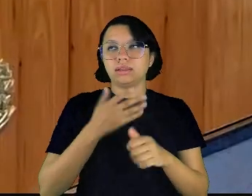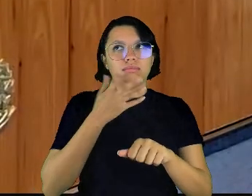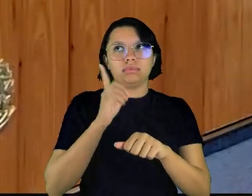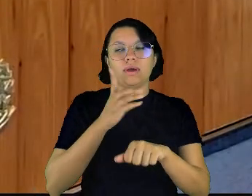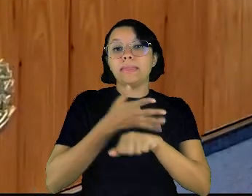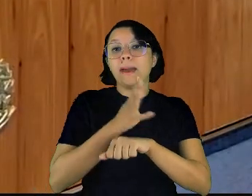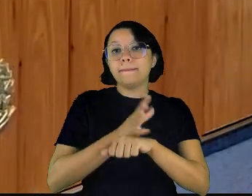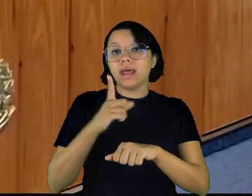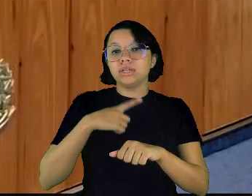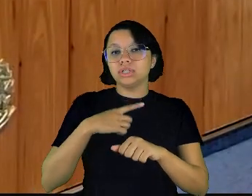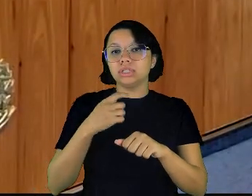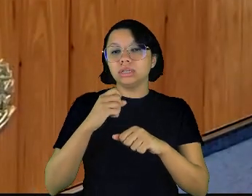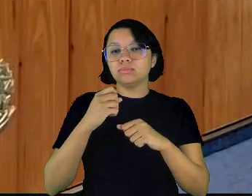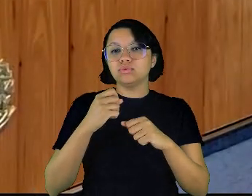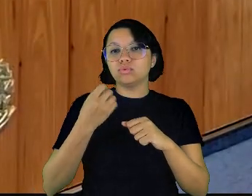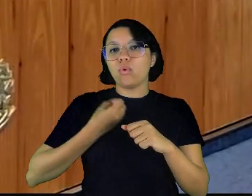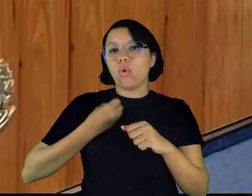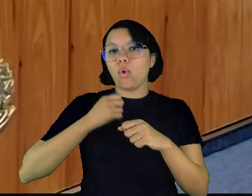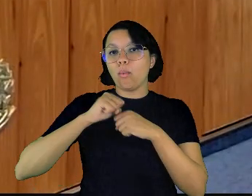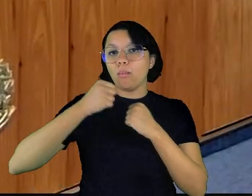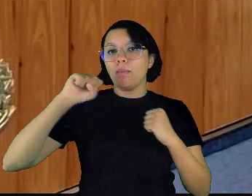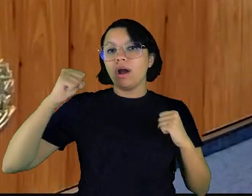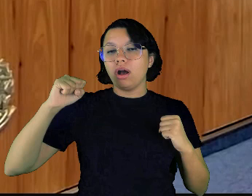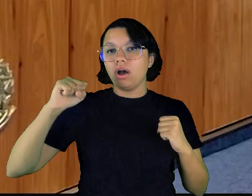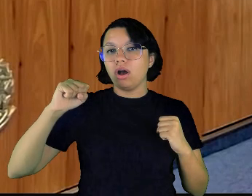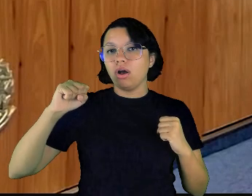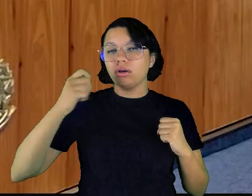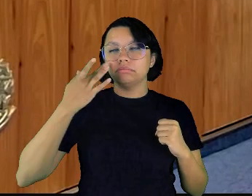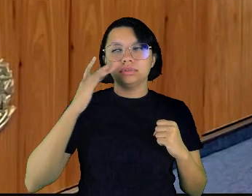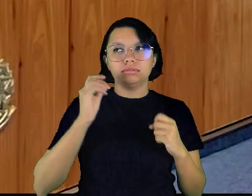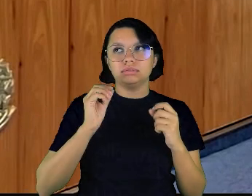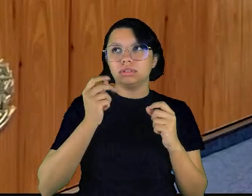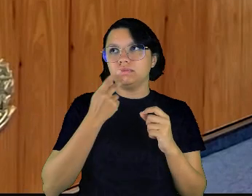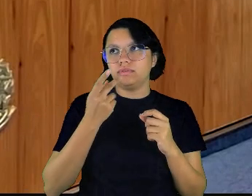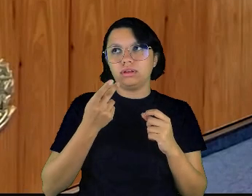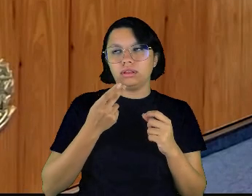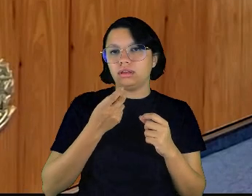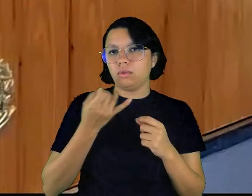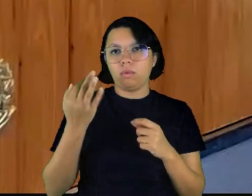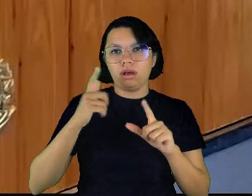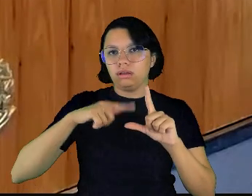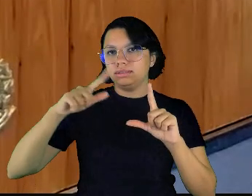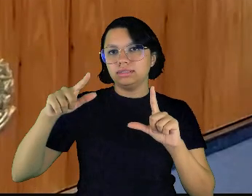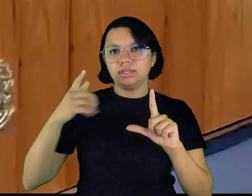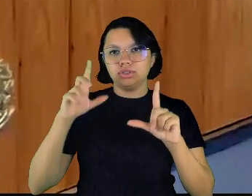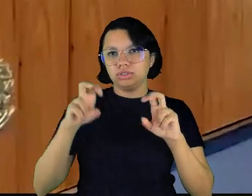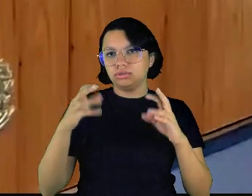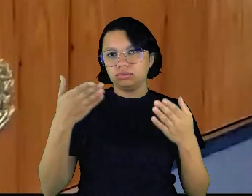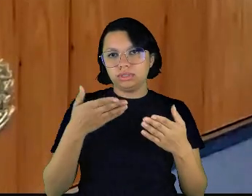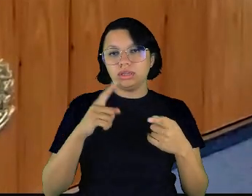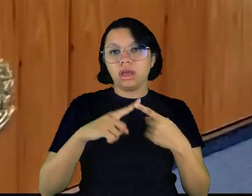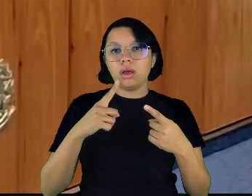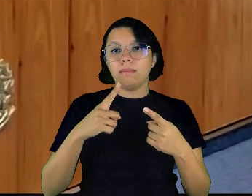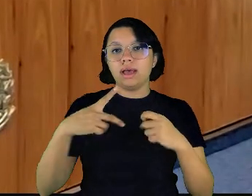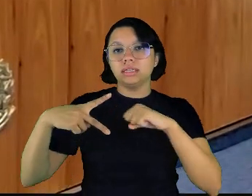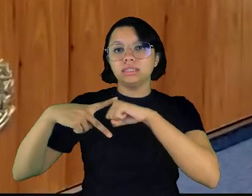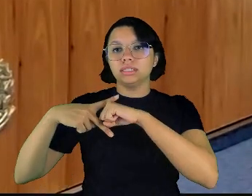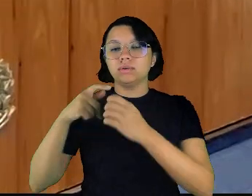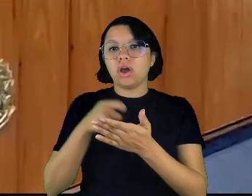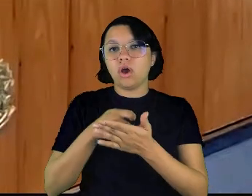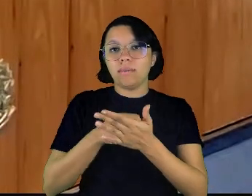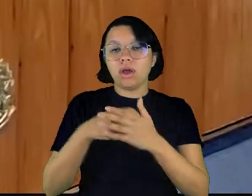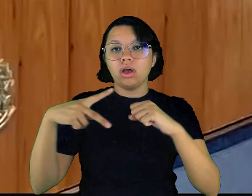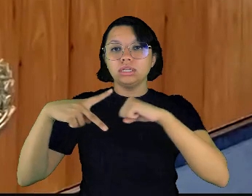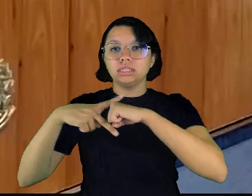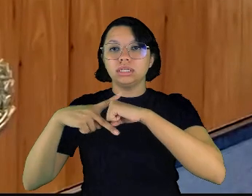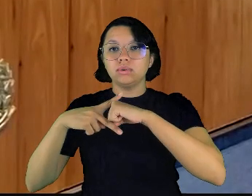temos um número muito maior, não sei dizer em números, não sei estatísticas sobre isso, mas de segurados obrigatórios do que segurados